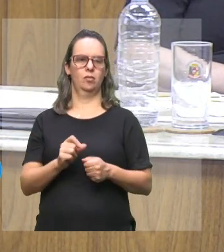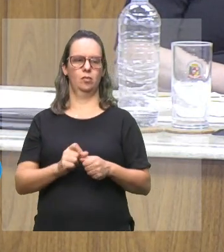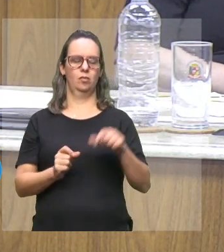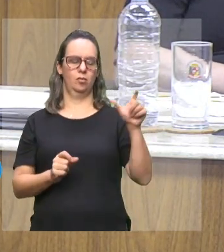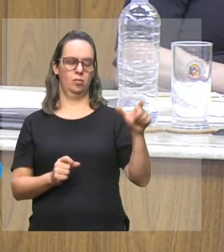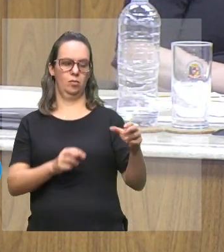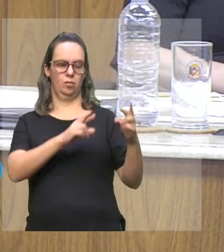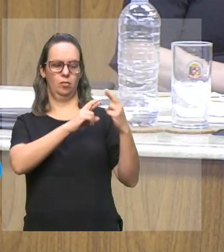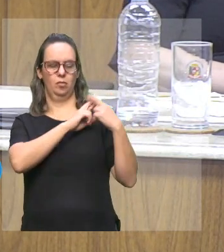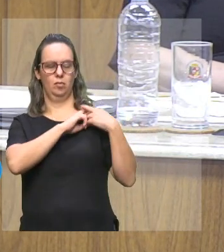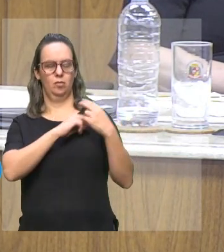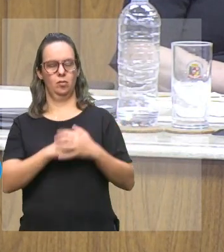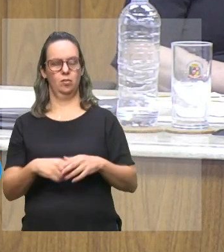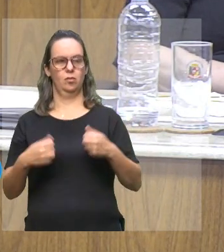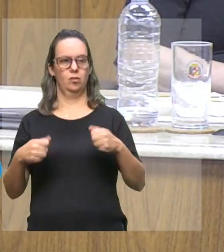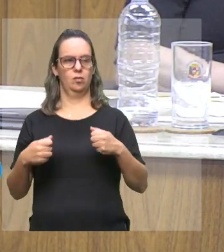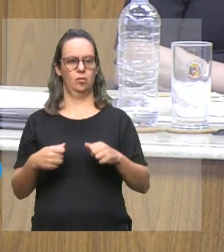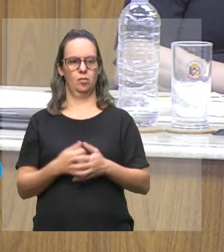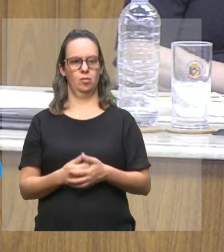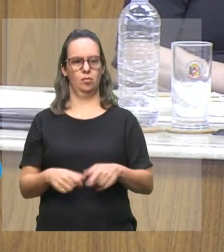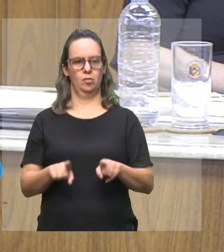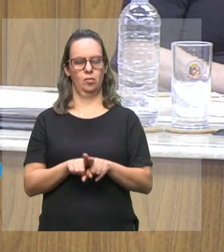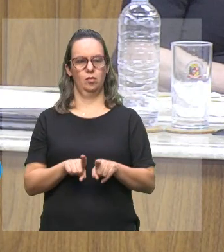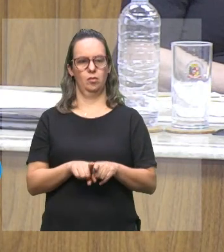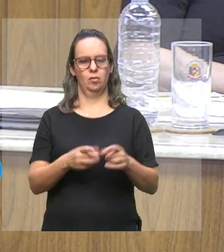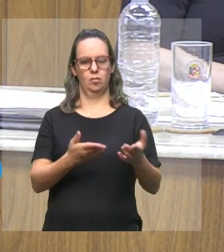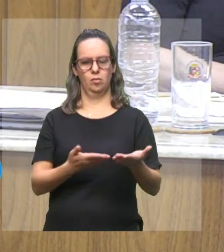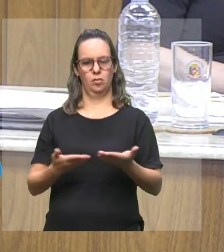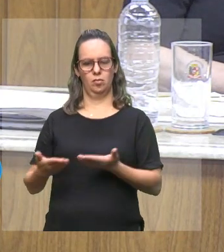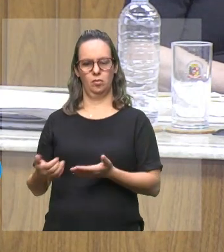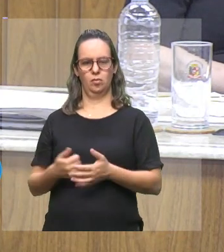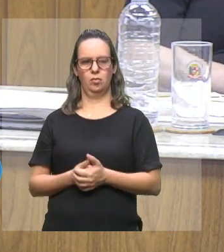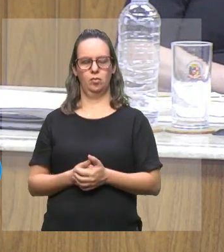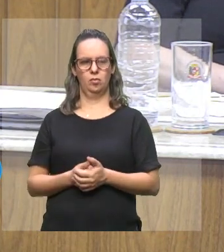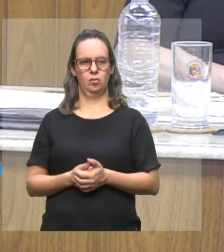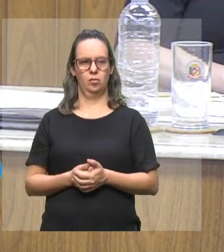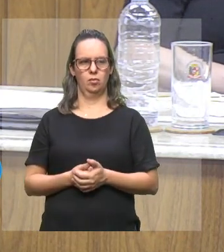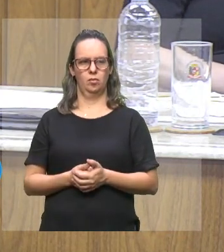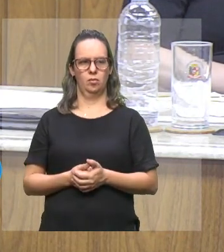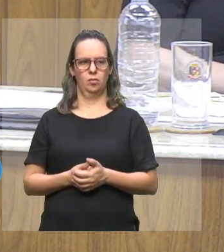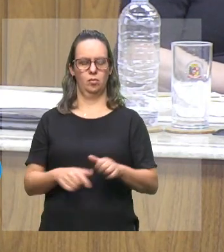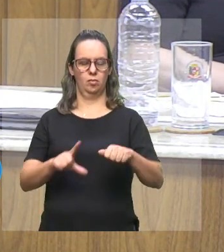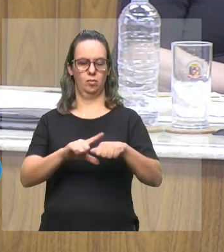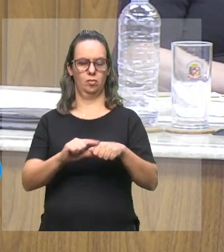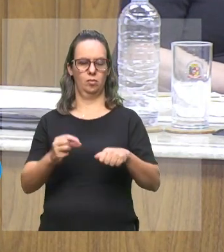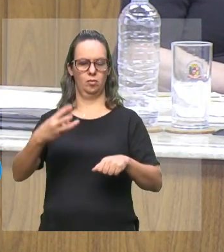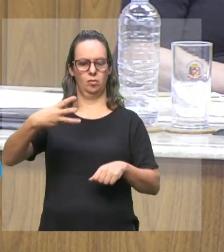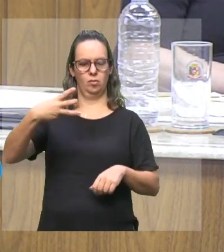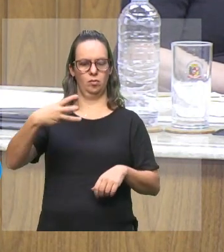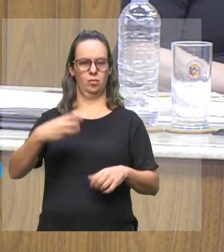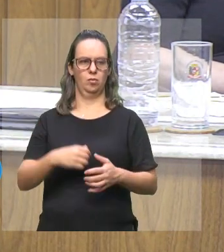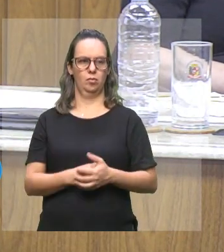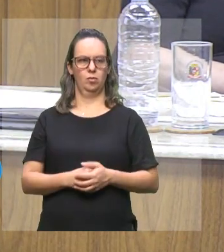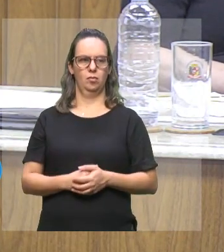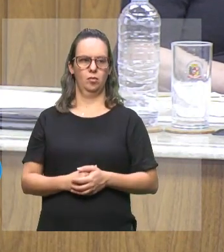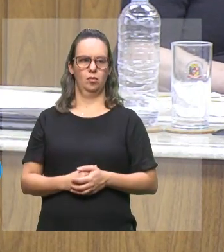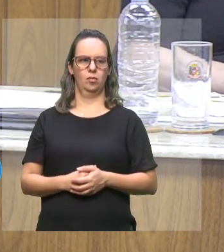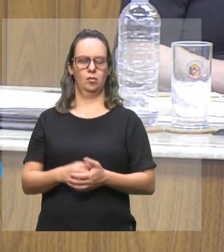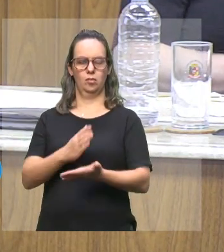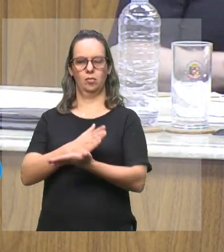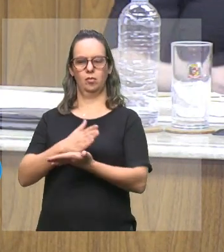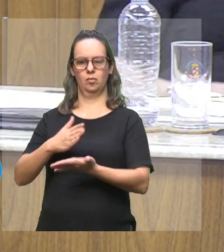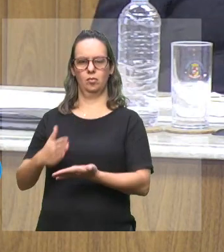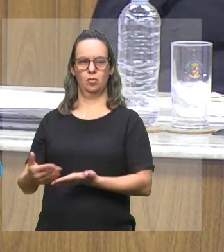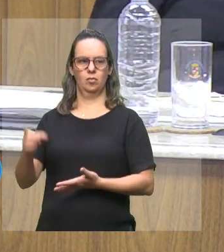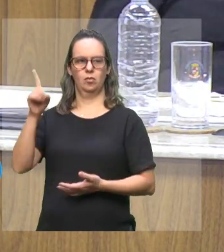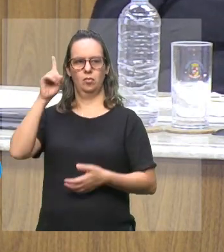pela necessária e correspondente prestação de contas. Artigo 3º. Esta deliberação entra em vigor na data de